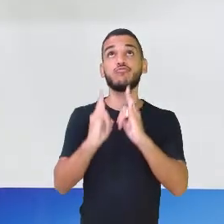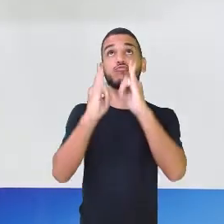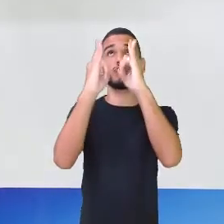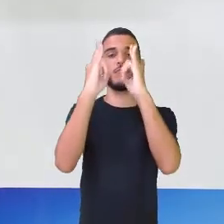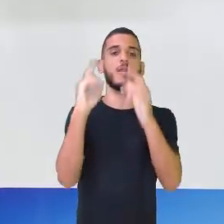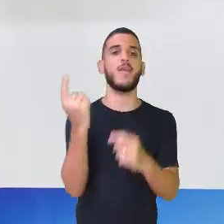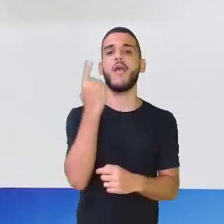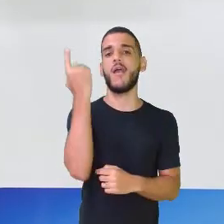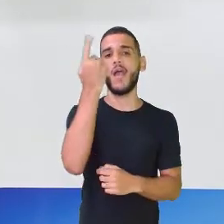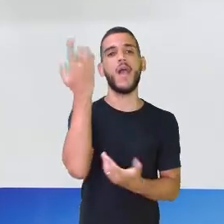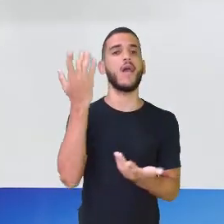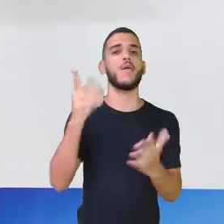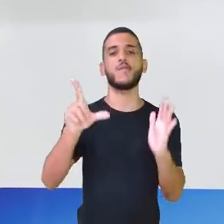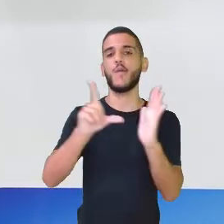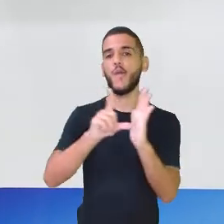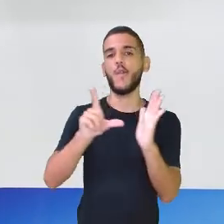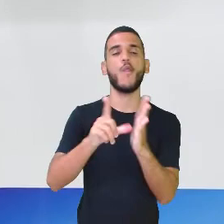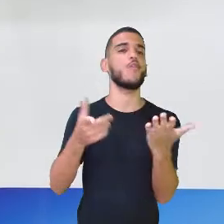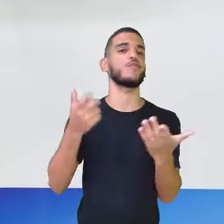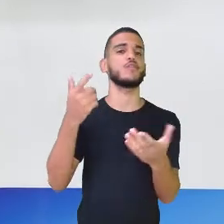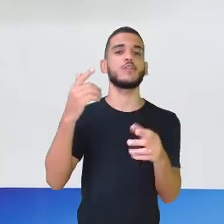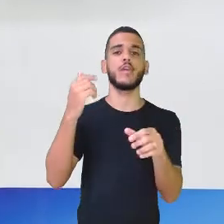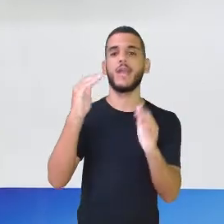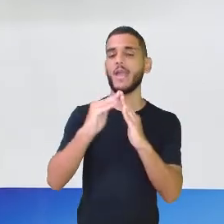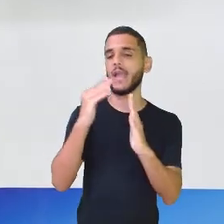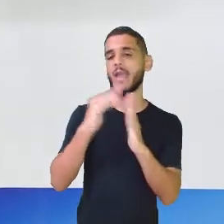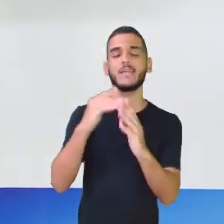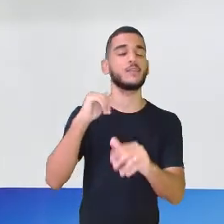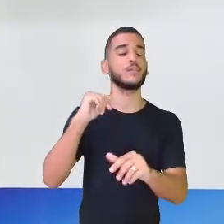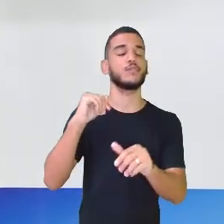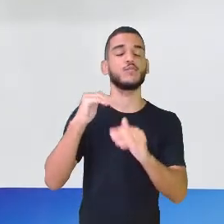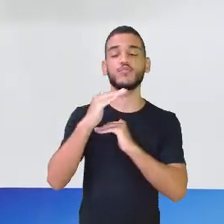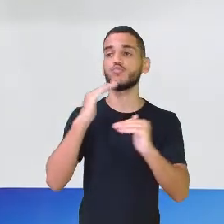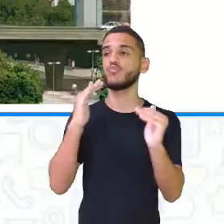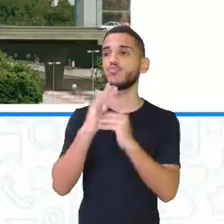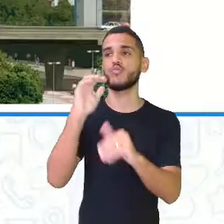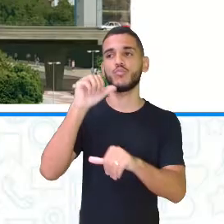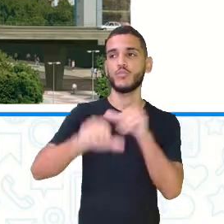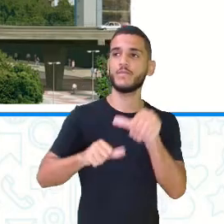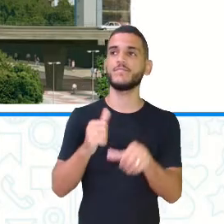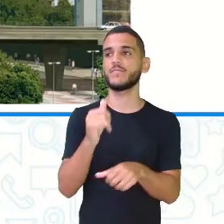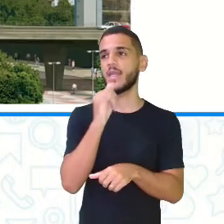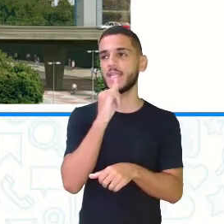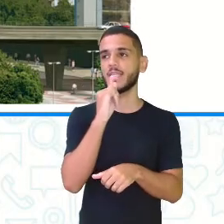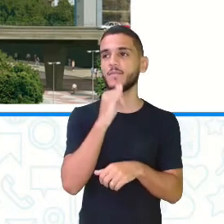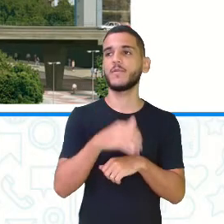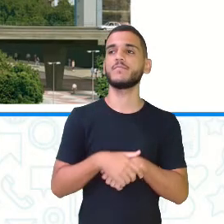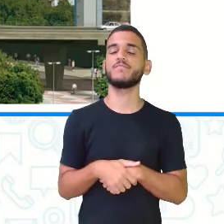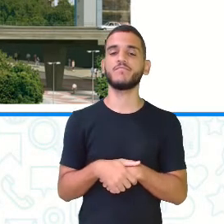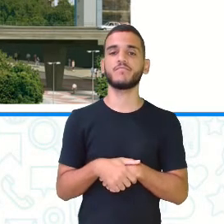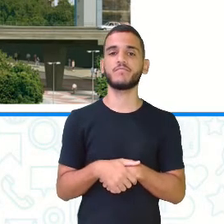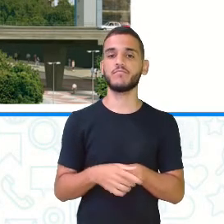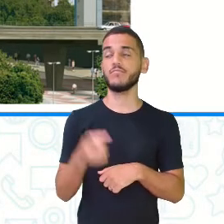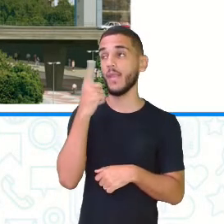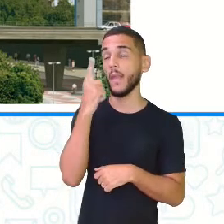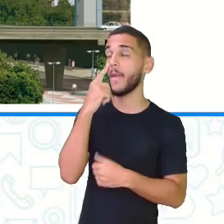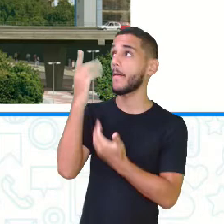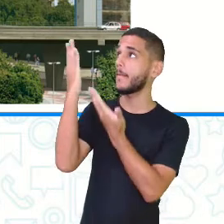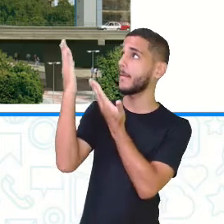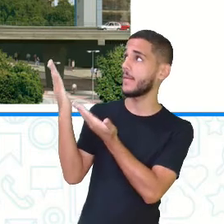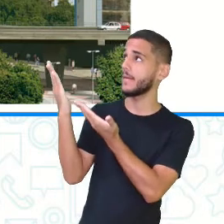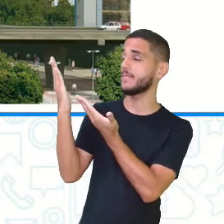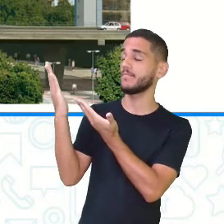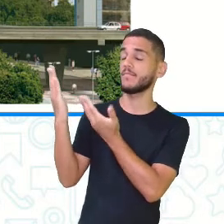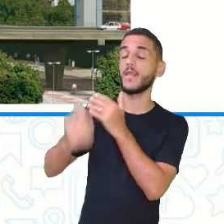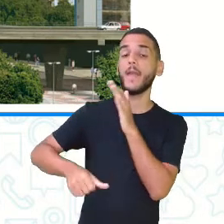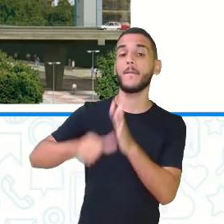se aumentando as lojas, para a gente ver essa transformação que a gente está vendo aqui agora. Olha só, essa imagem aqui, a primeira, que é